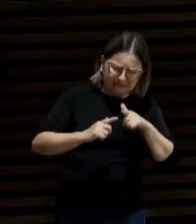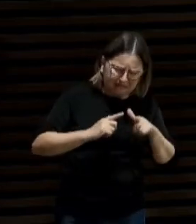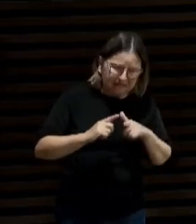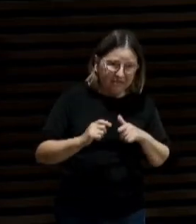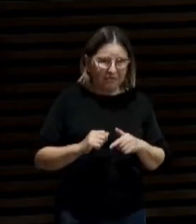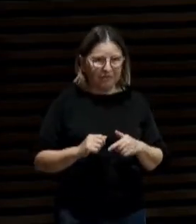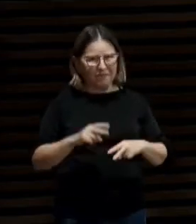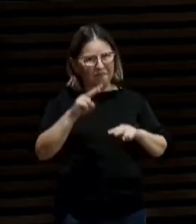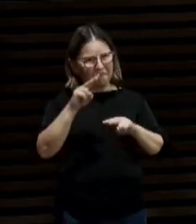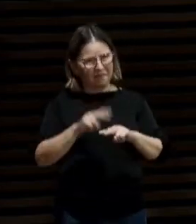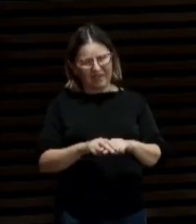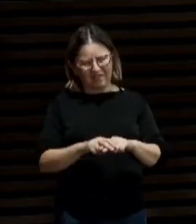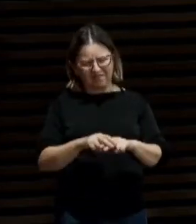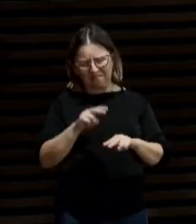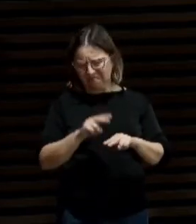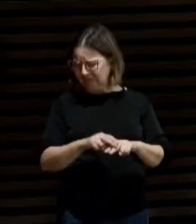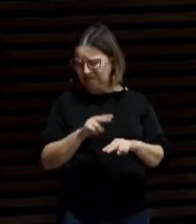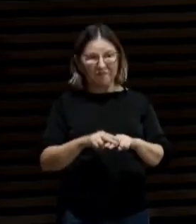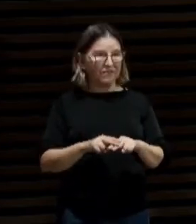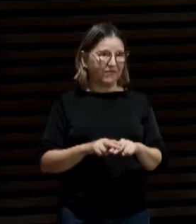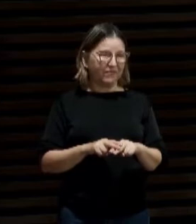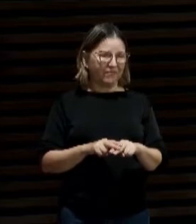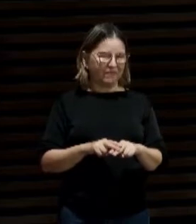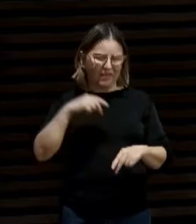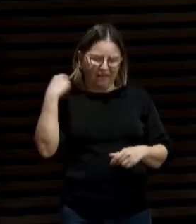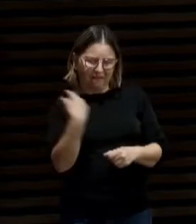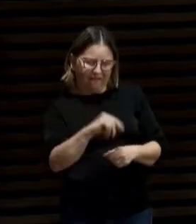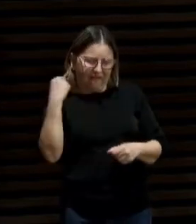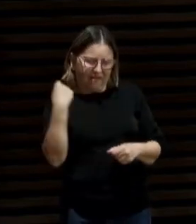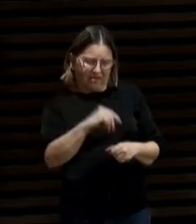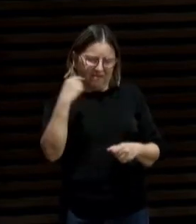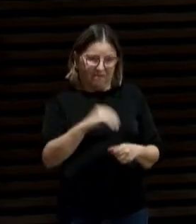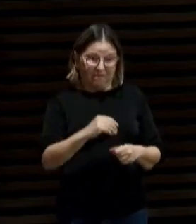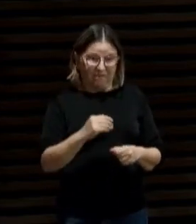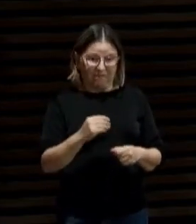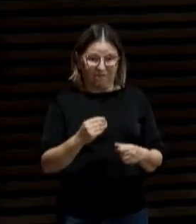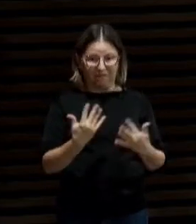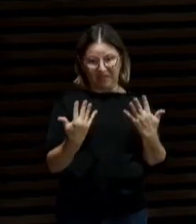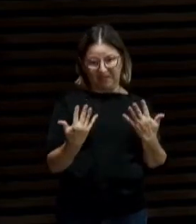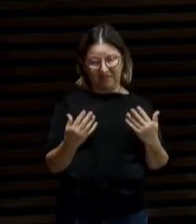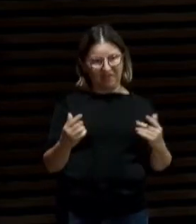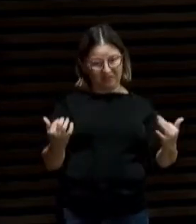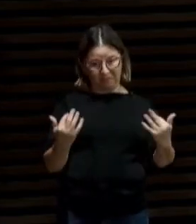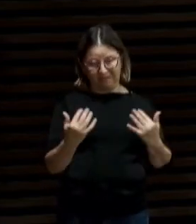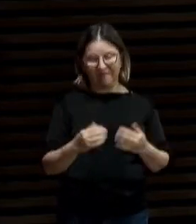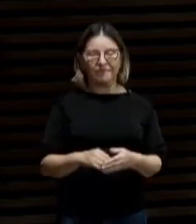foi preso muitas vezes, açoitado publicamente muitas vezes,